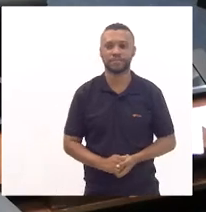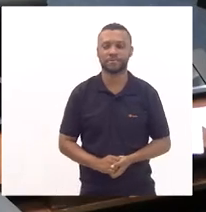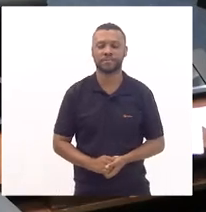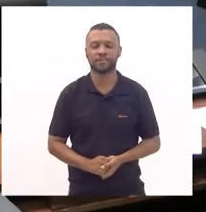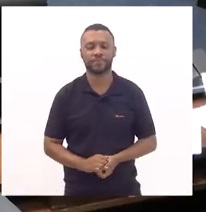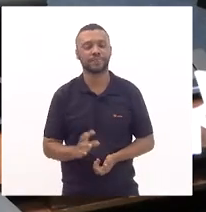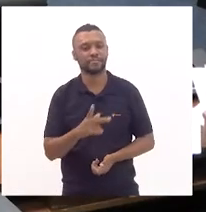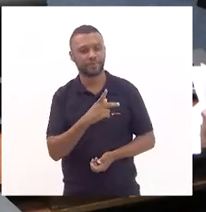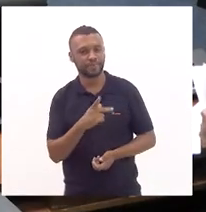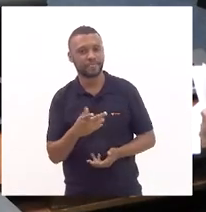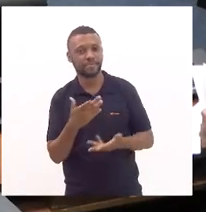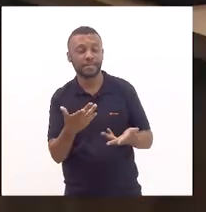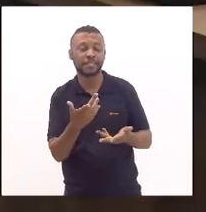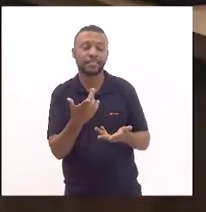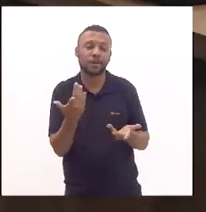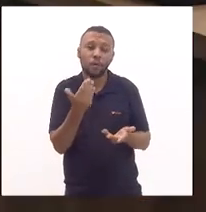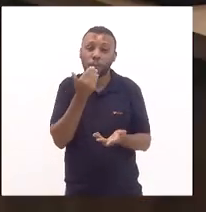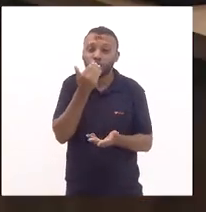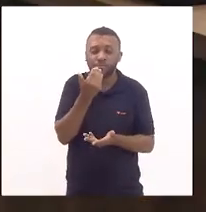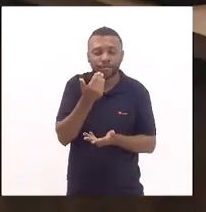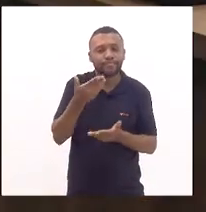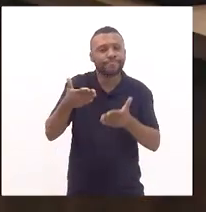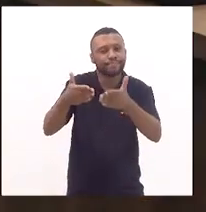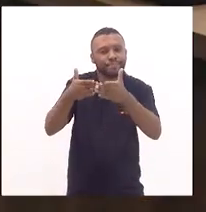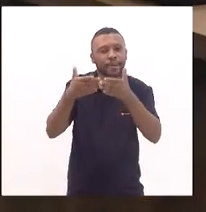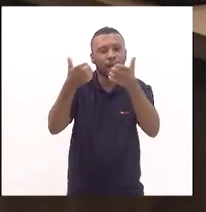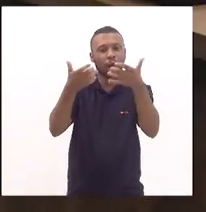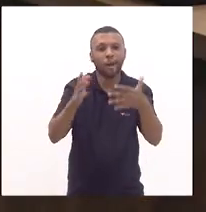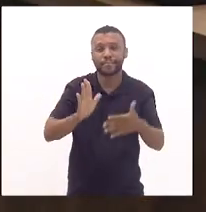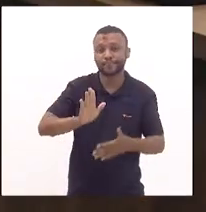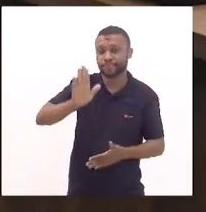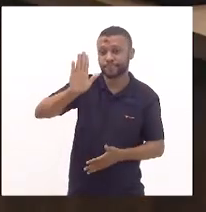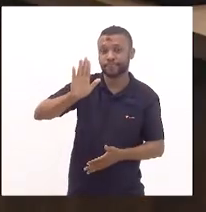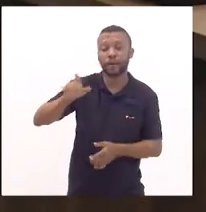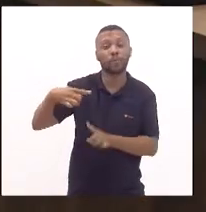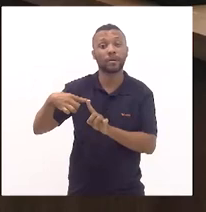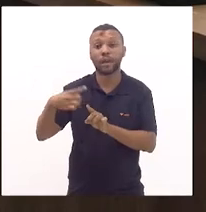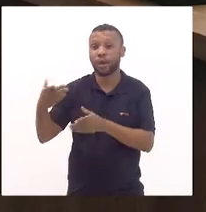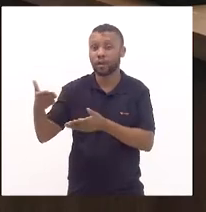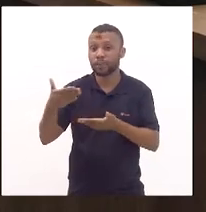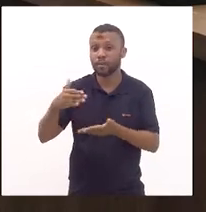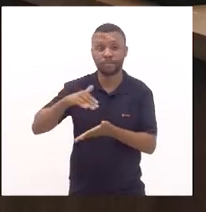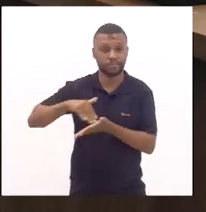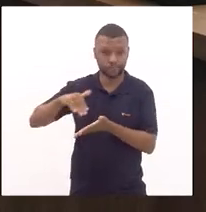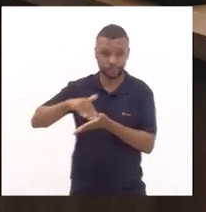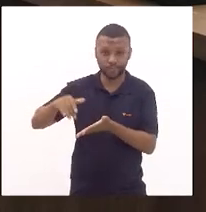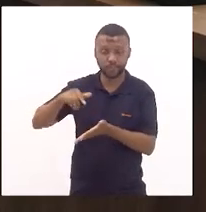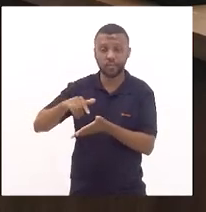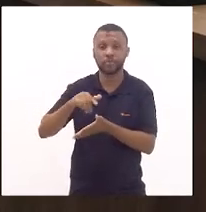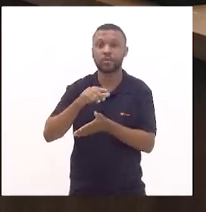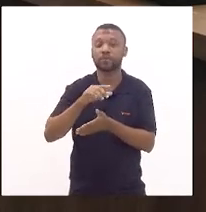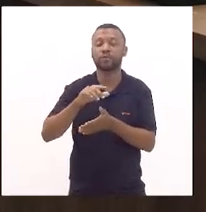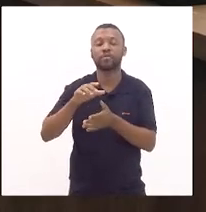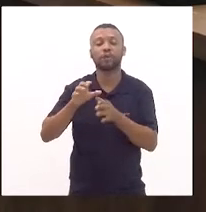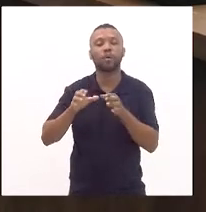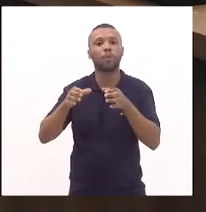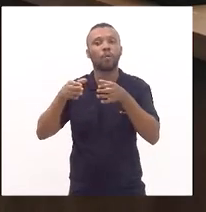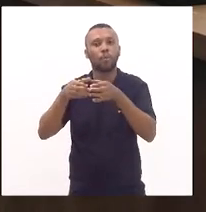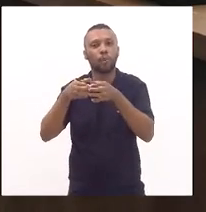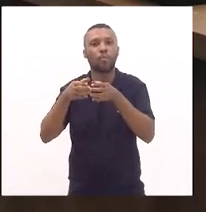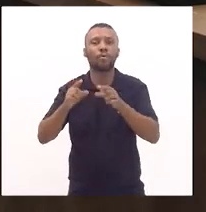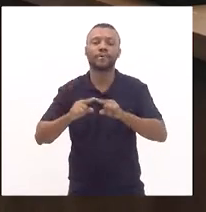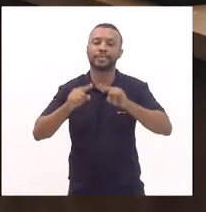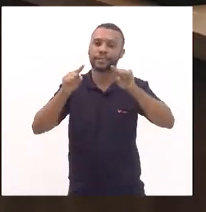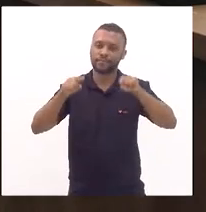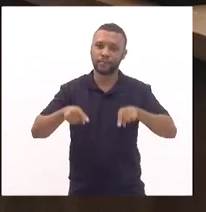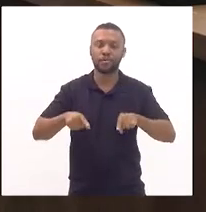Senhor presidente, eu solicitei pela ordem, porque eu recebi no meu gabinete um grupo de servidores